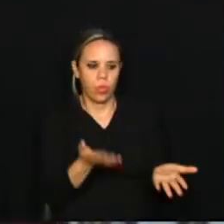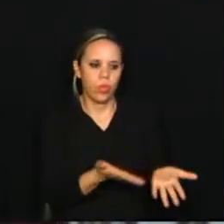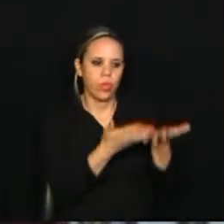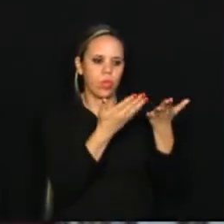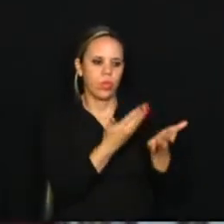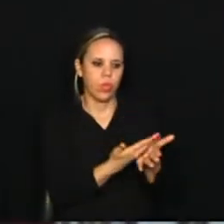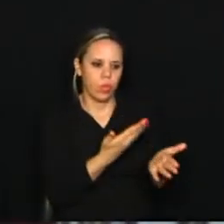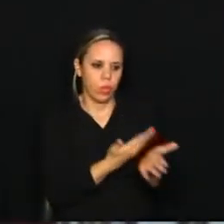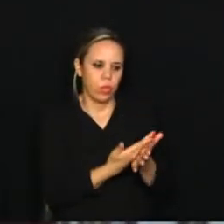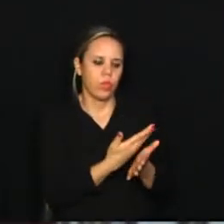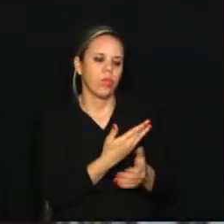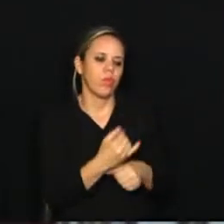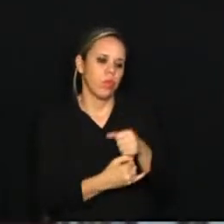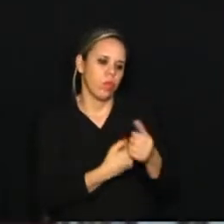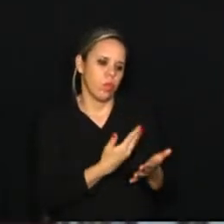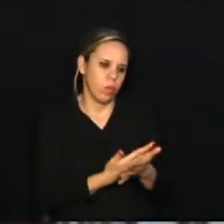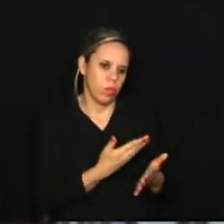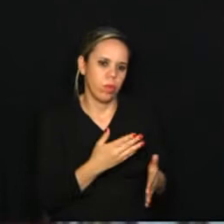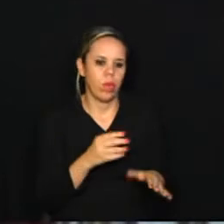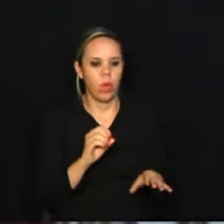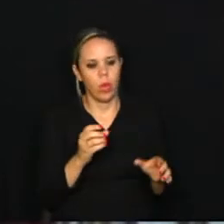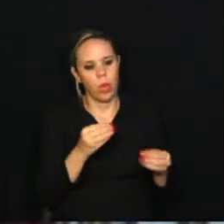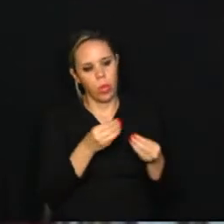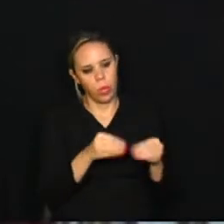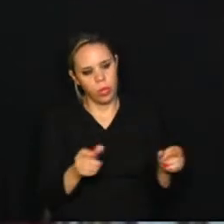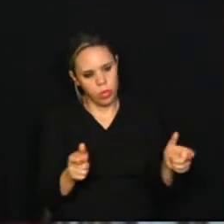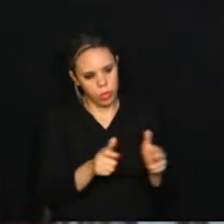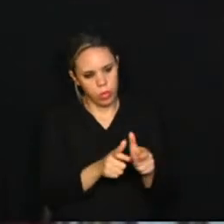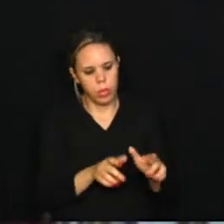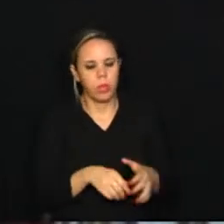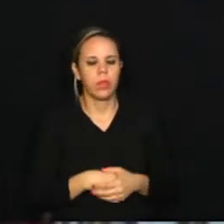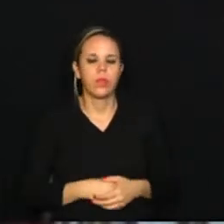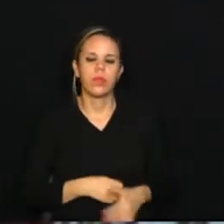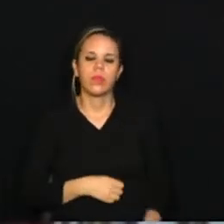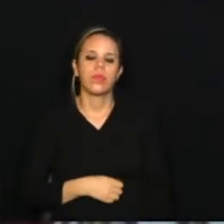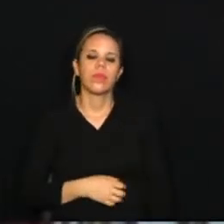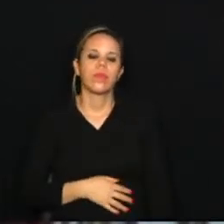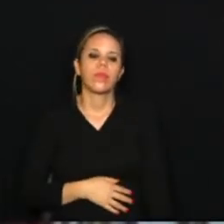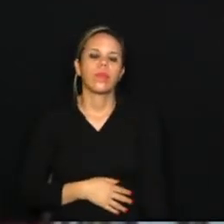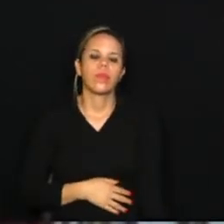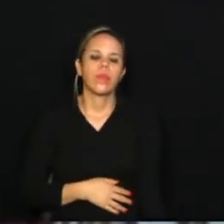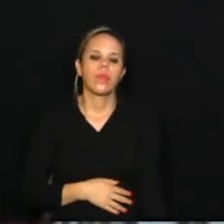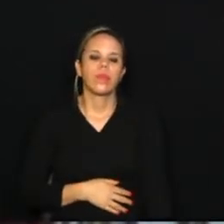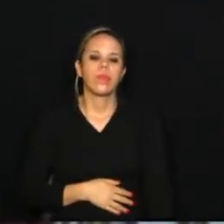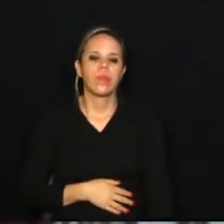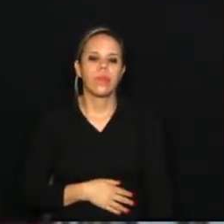significativamente a que o prejuízo fosse minimizado, né?